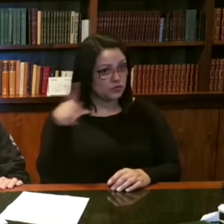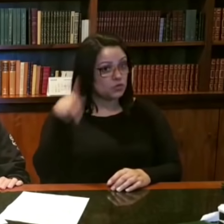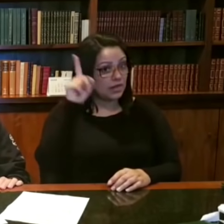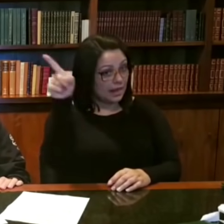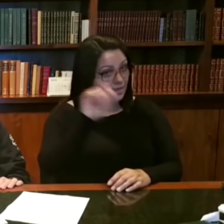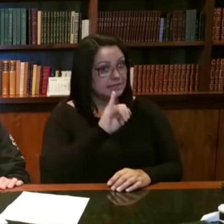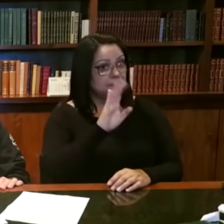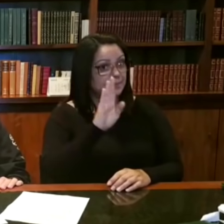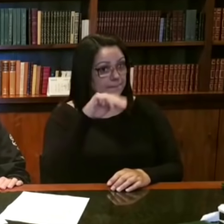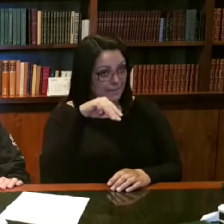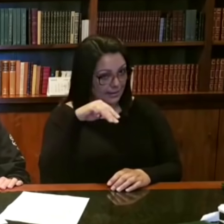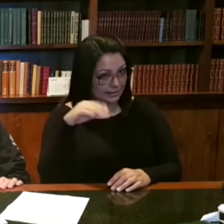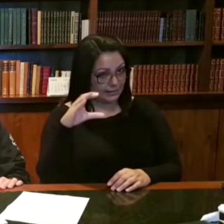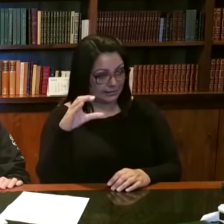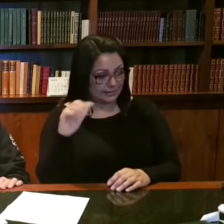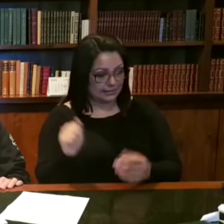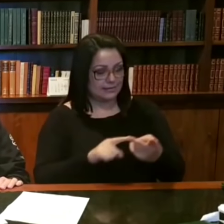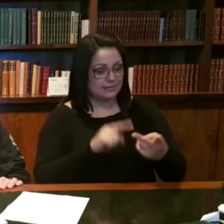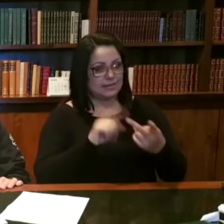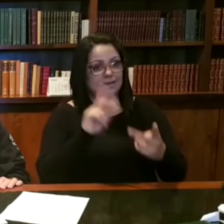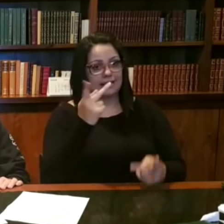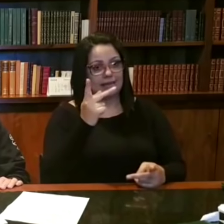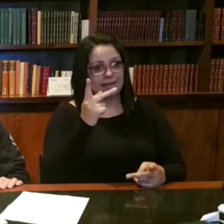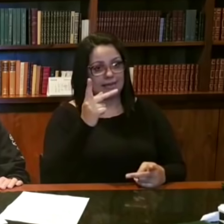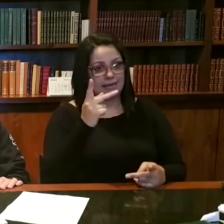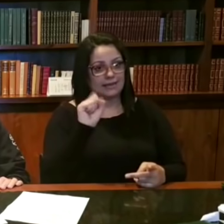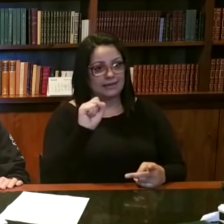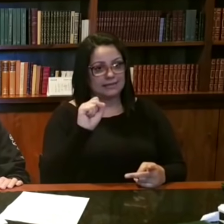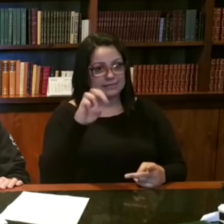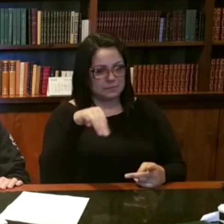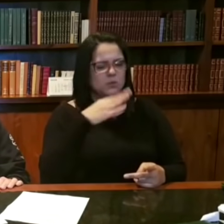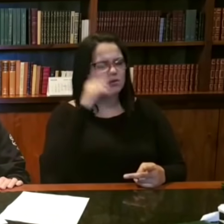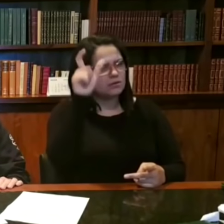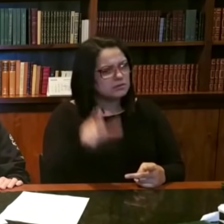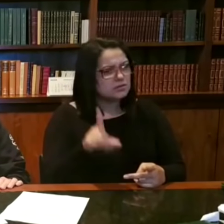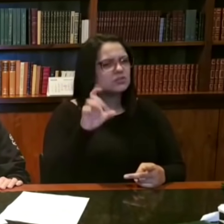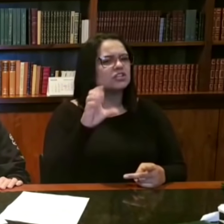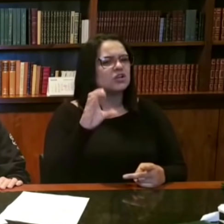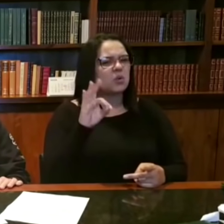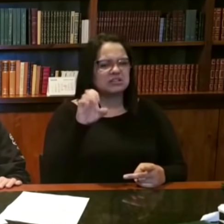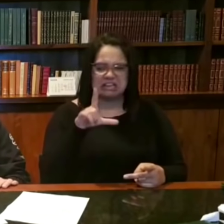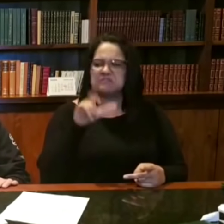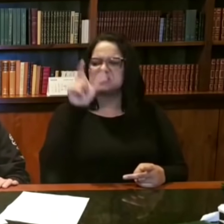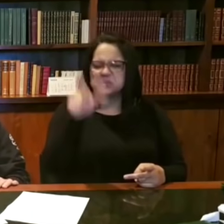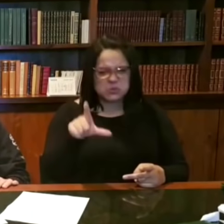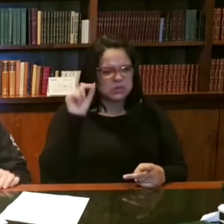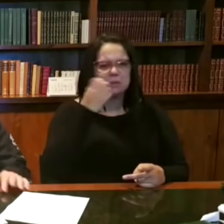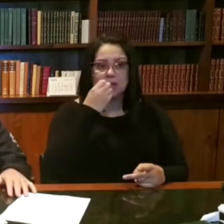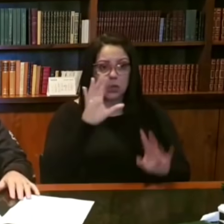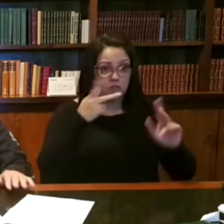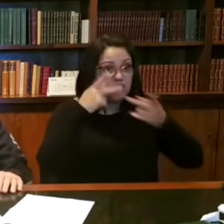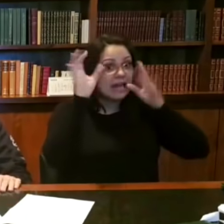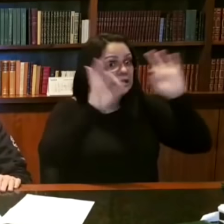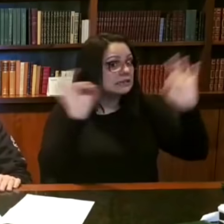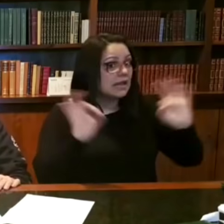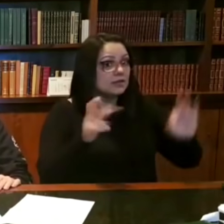30 anos atrás. Depois foi professor nosso de novo na HSM 10 anos atrás. Conheço o Decotelli, foi uma bela escolha sua. E eu não falei nada.